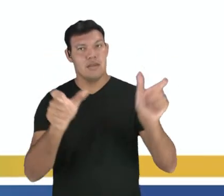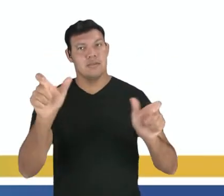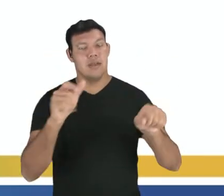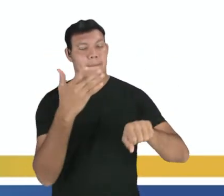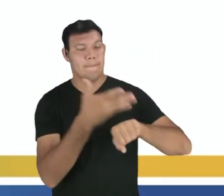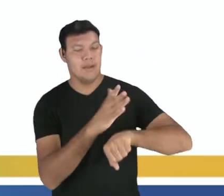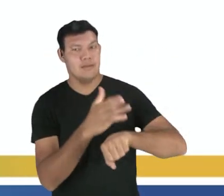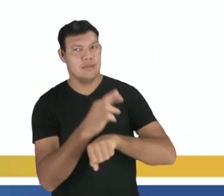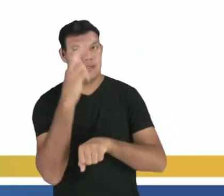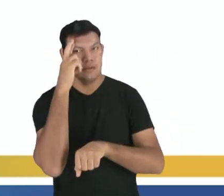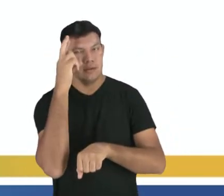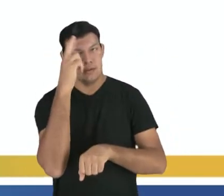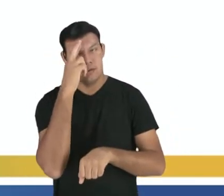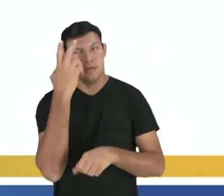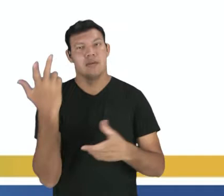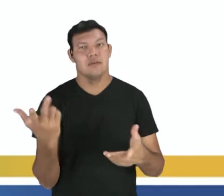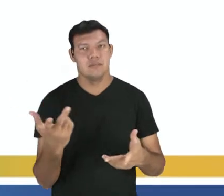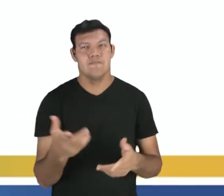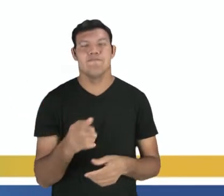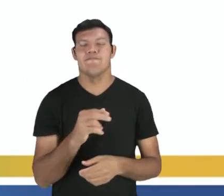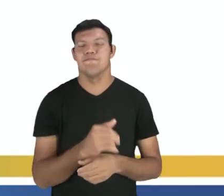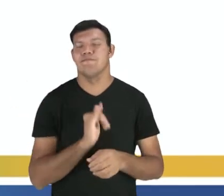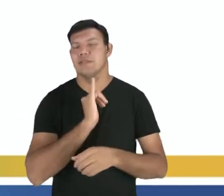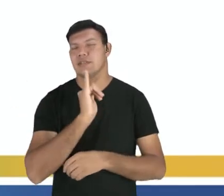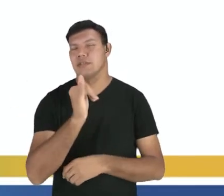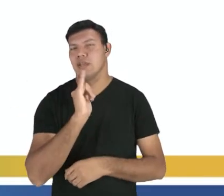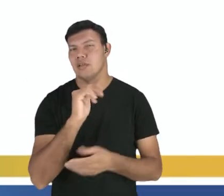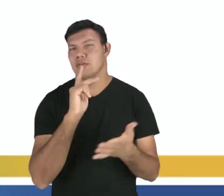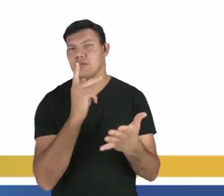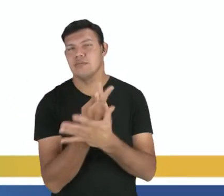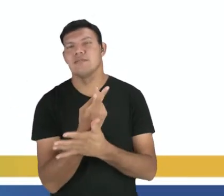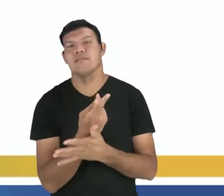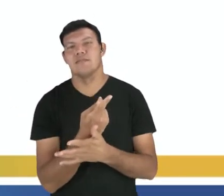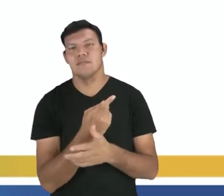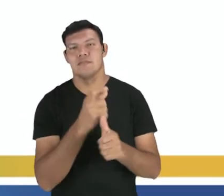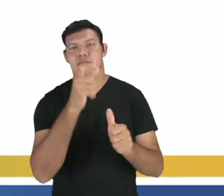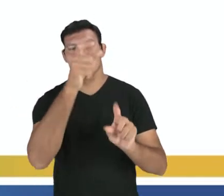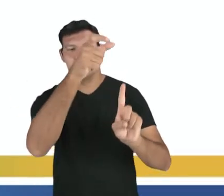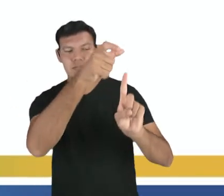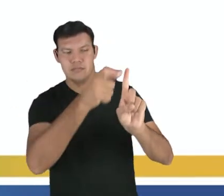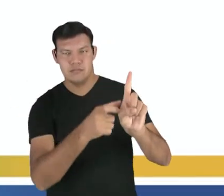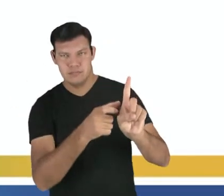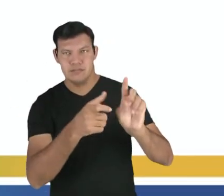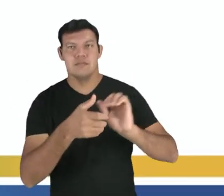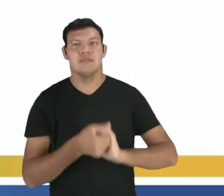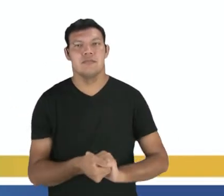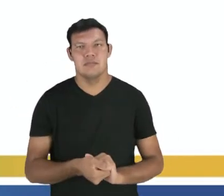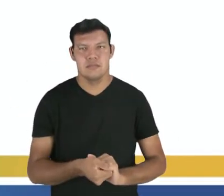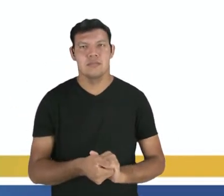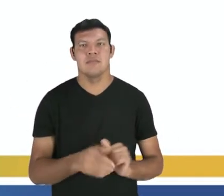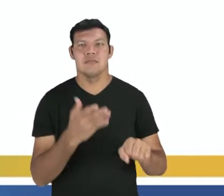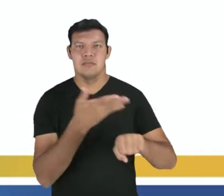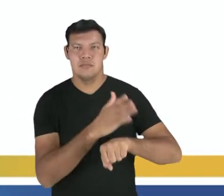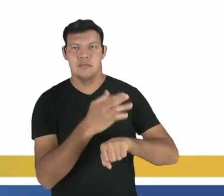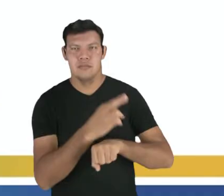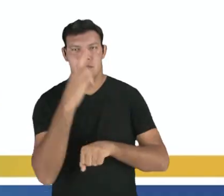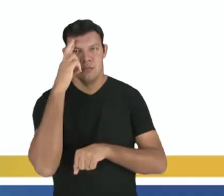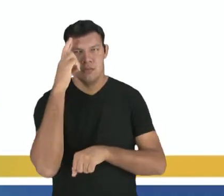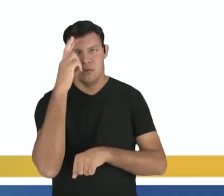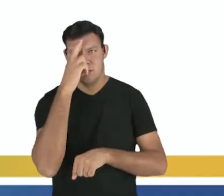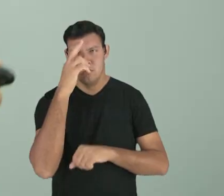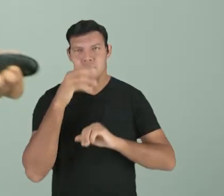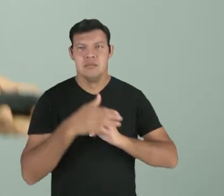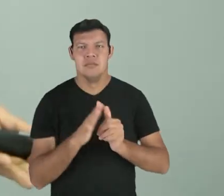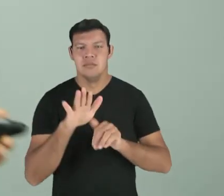e por isso mesmo relata os fatos em primeira pessoa tá ele faz parte da história tá mais